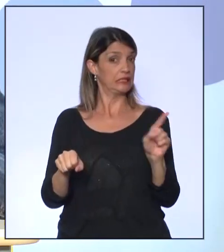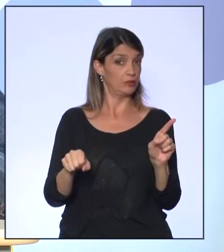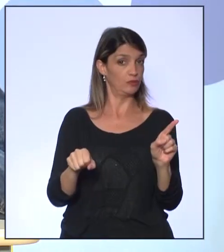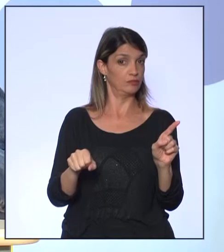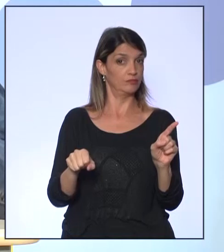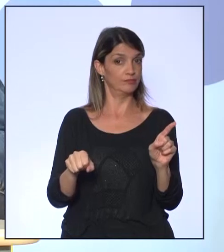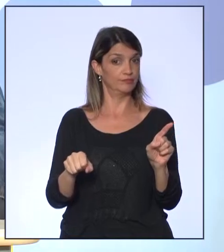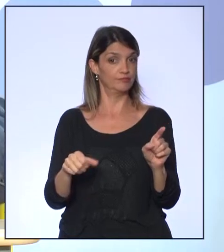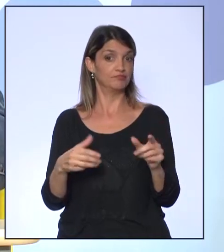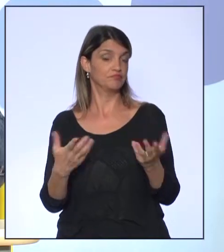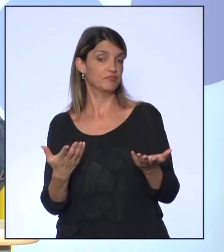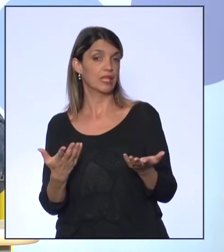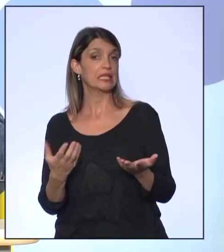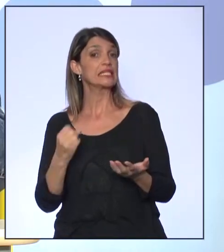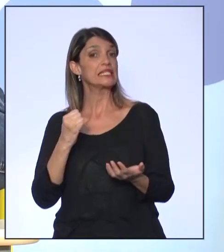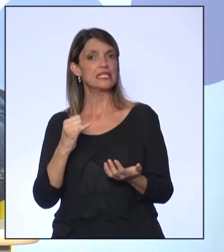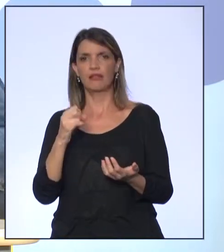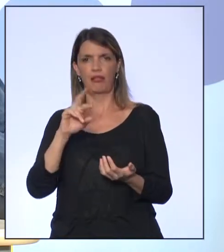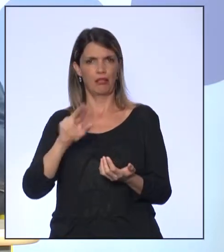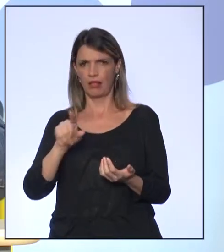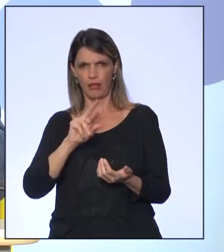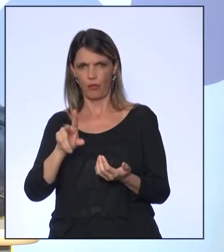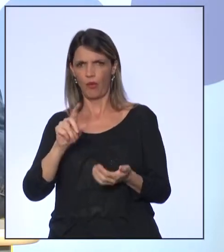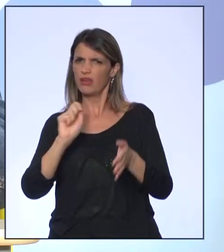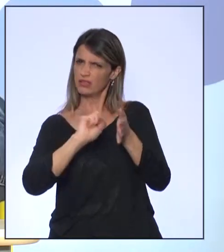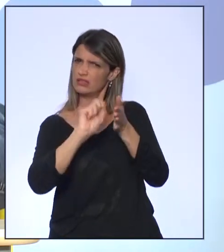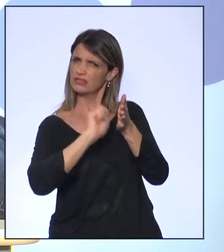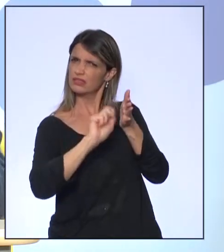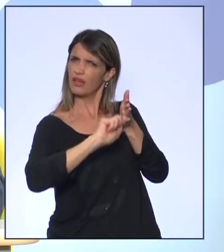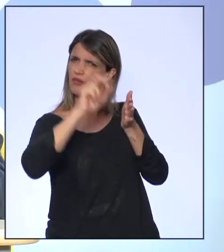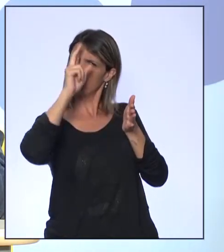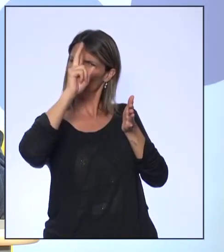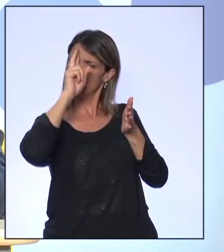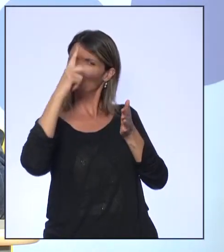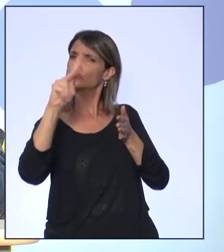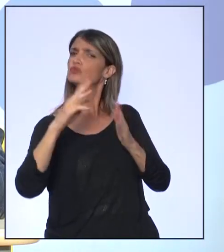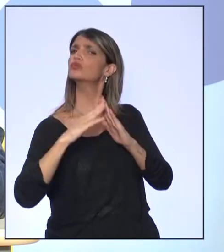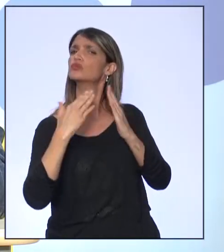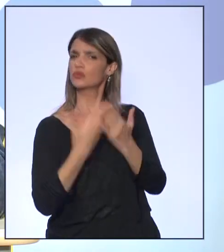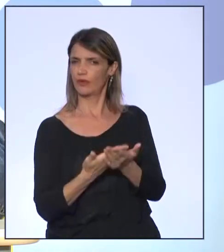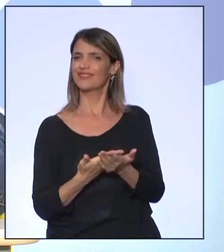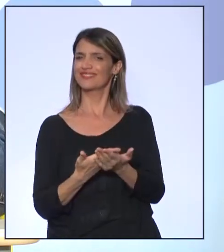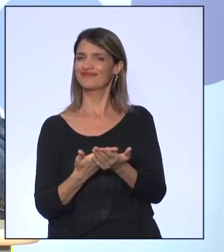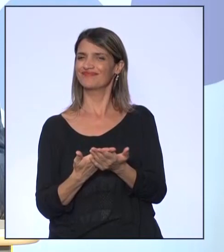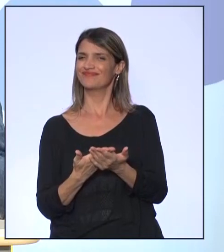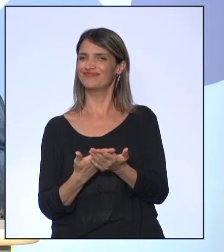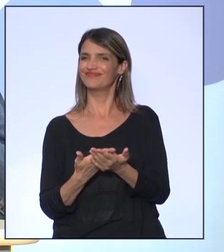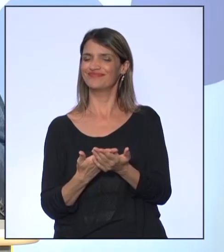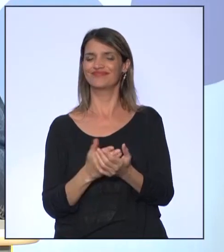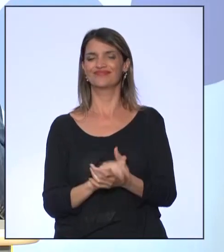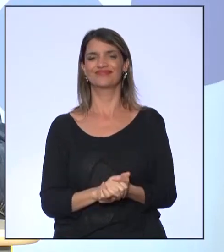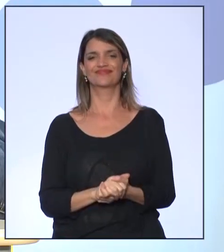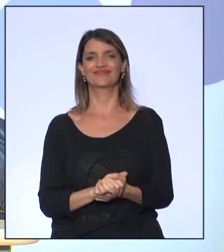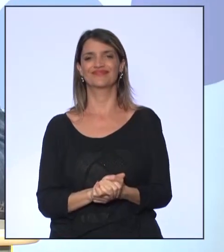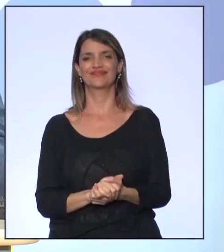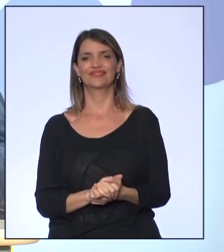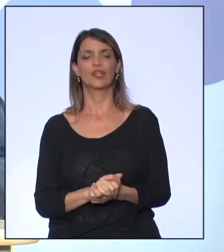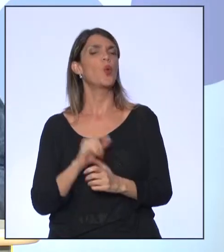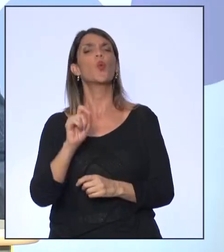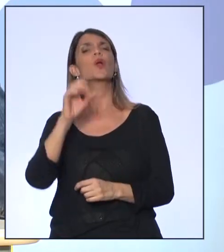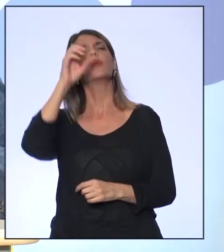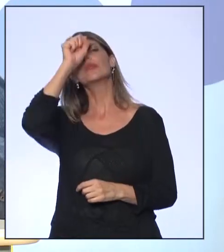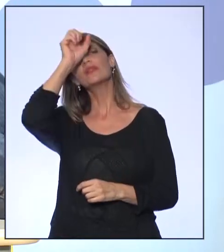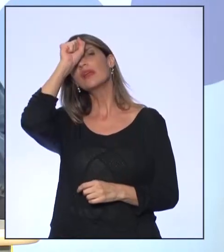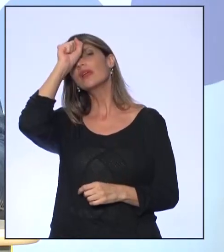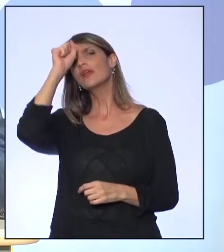ou não. Mas mesmo que ele não seja, escreva aí um pouquinho sobre a história desse prédio, né? Escreva um pouquinho. O que você aprendeu,